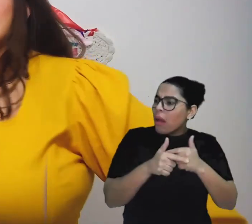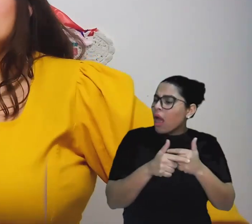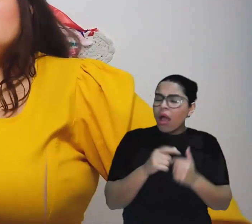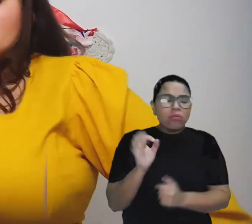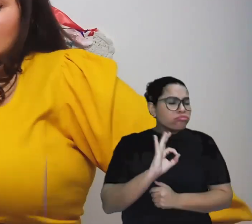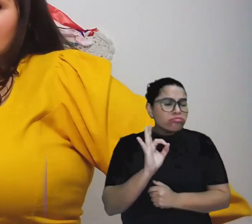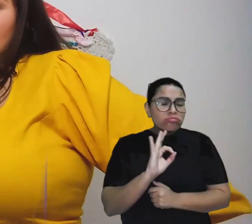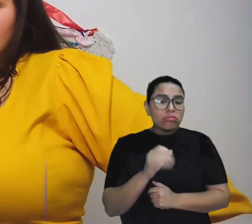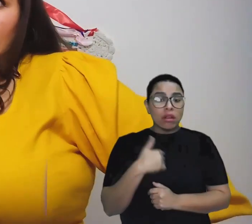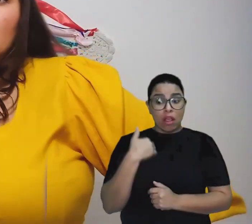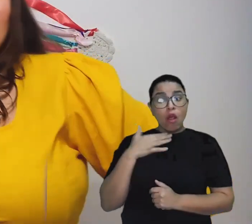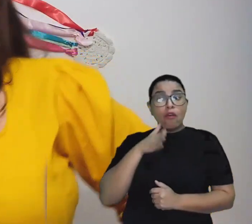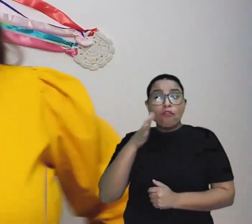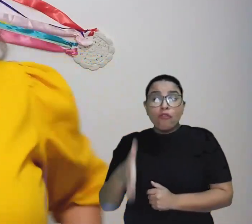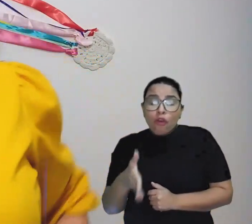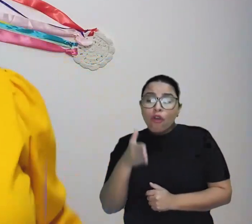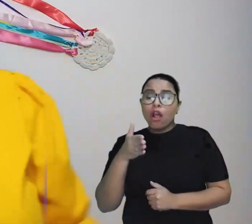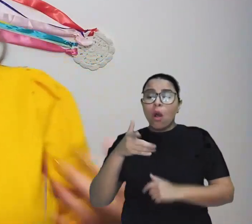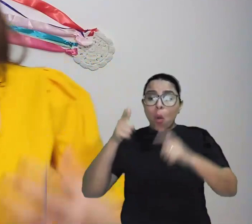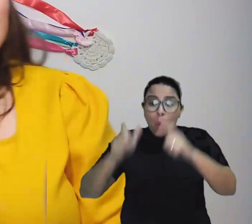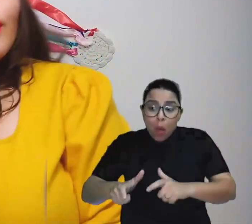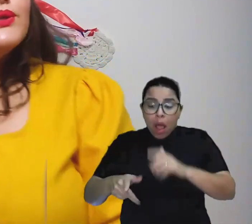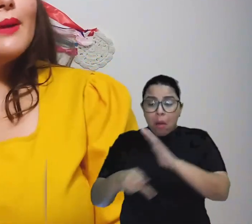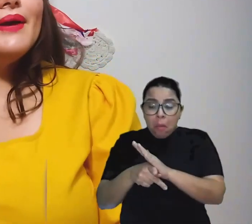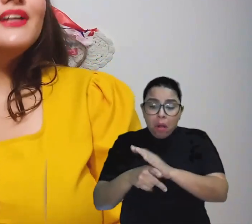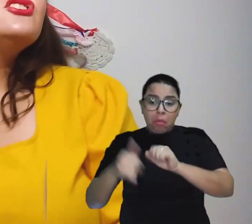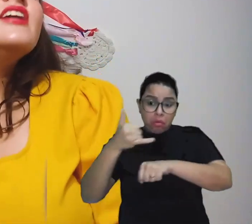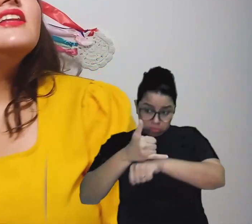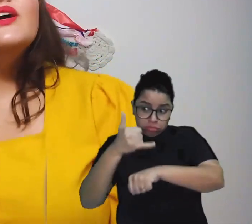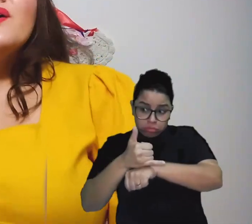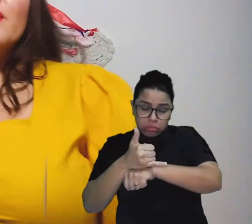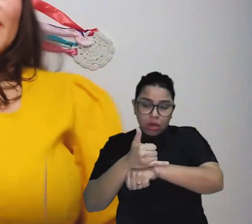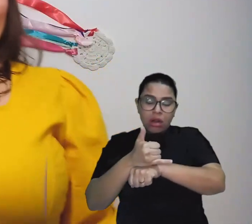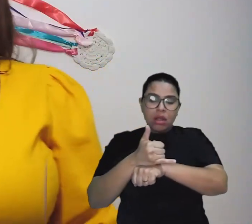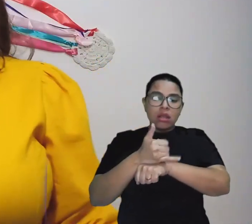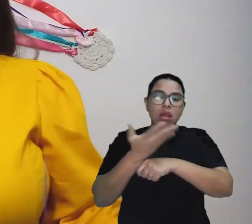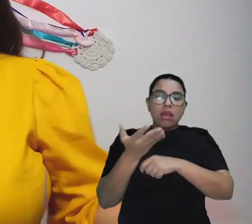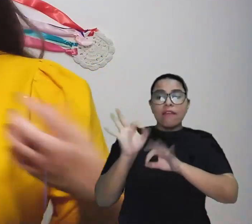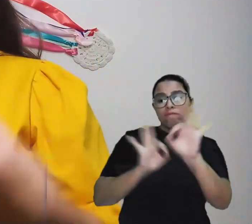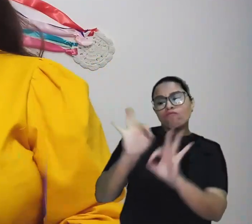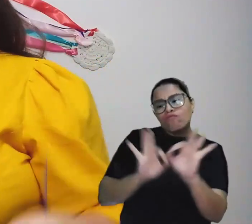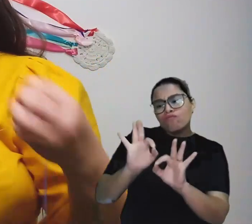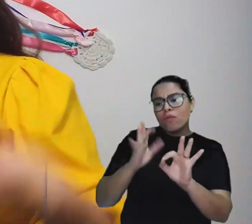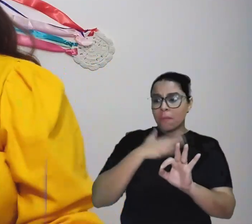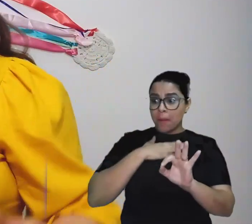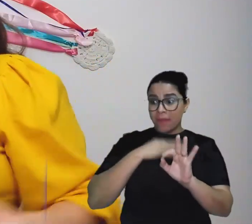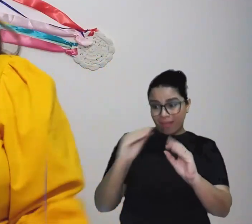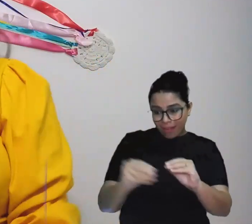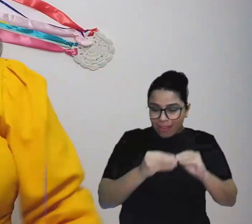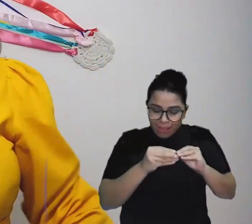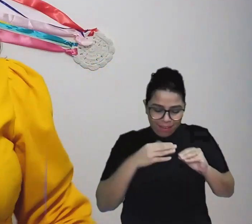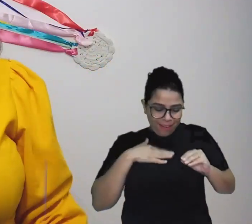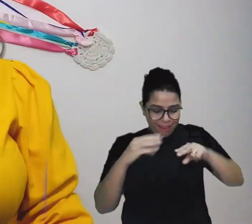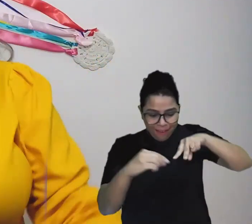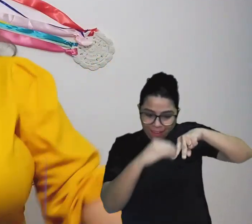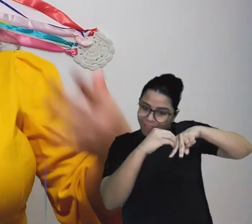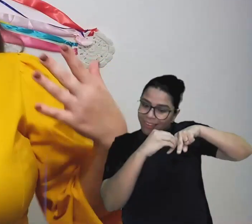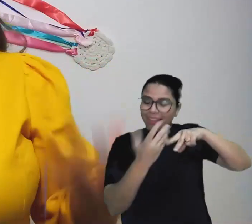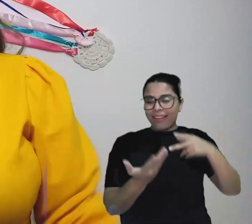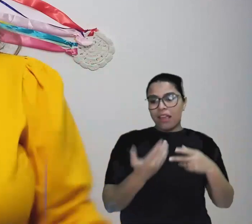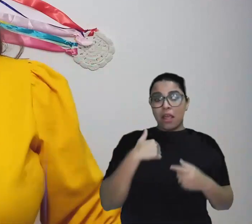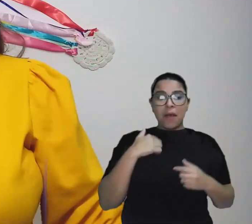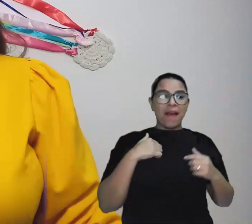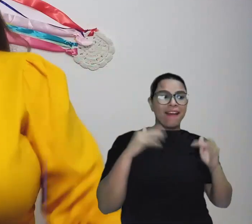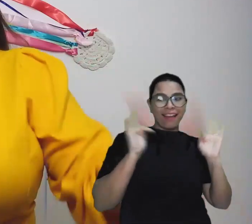latoeiro e pedi ajuda. O latoeiro então me fez uma outra perna direita e eu coloquei. Fiquei contente e continuei trabalhando, mas